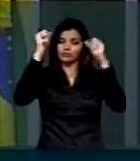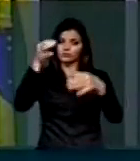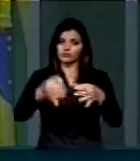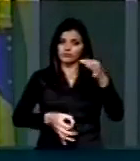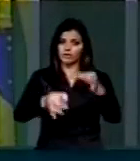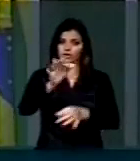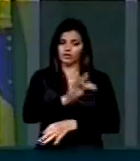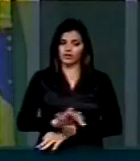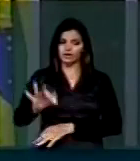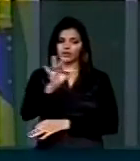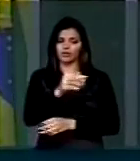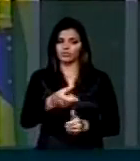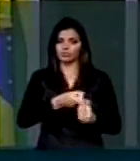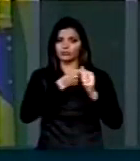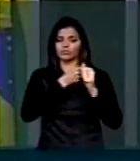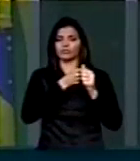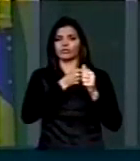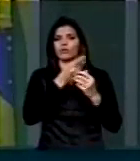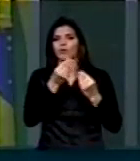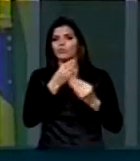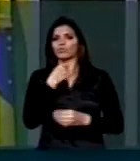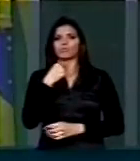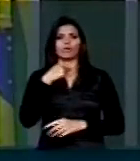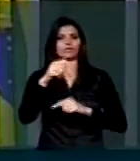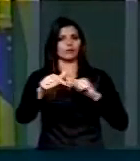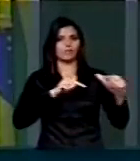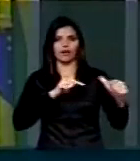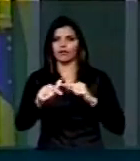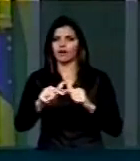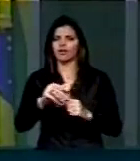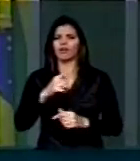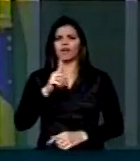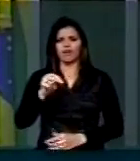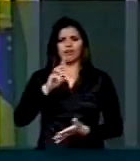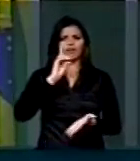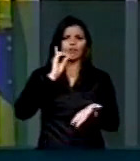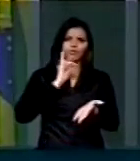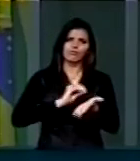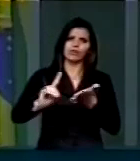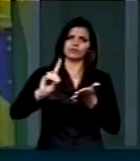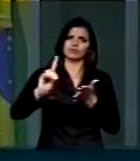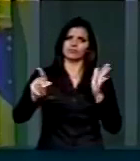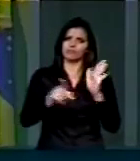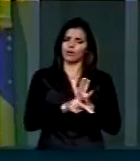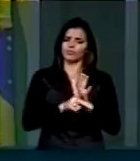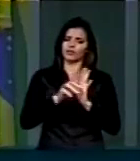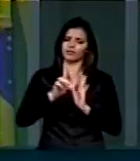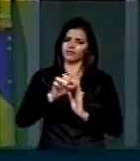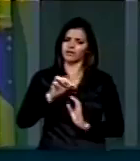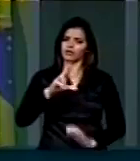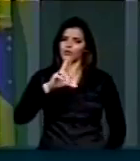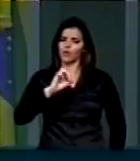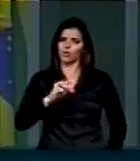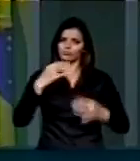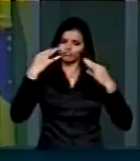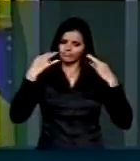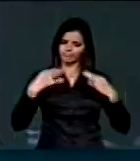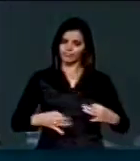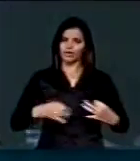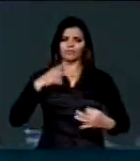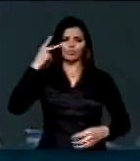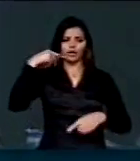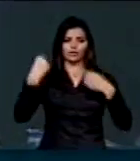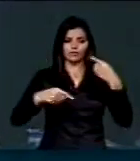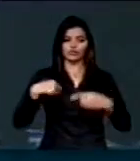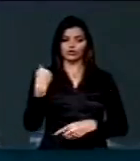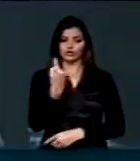e condições de trabalho subtraídas, configura ofensa grave ao decoro parlamentar, merecendo de